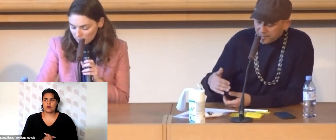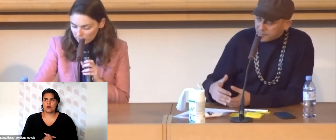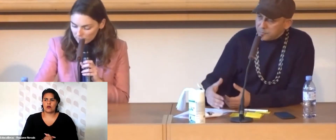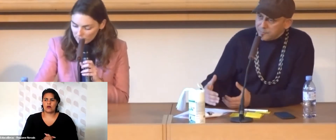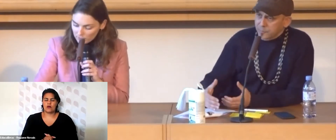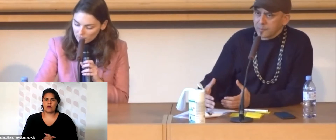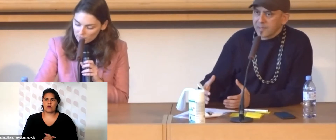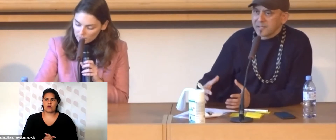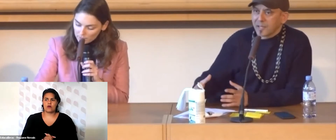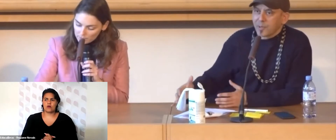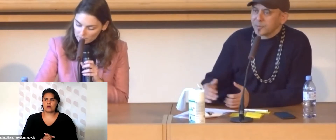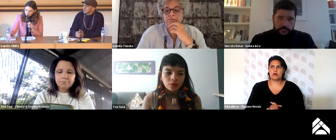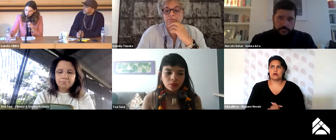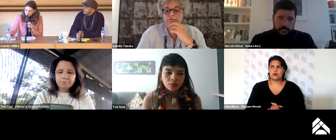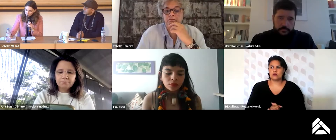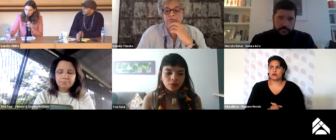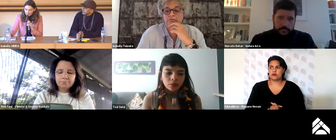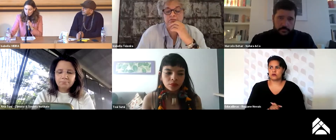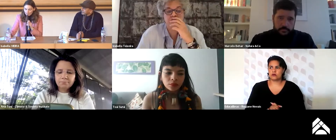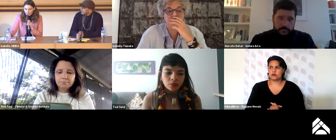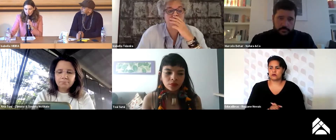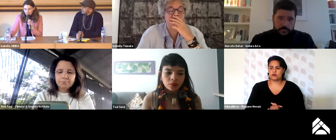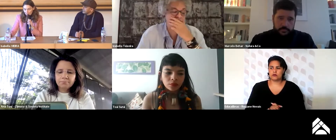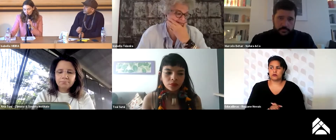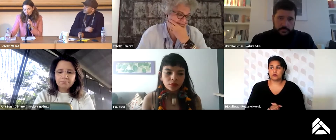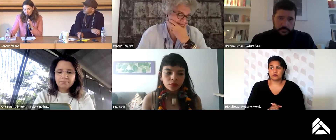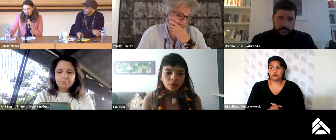gouvernemental, mais au niveau estadual aussi.